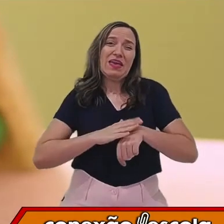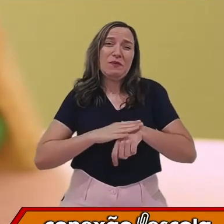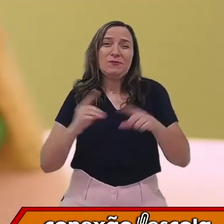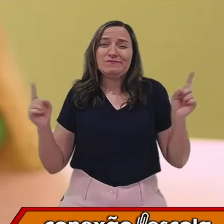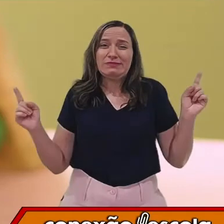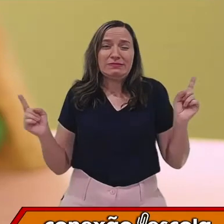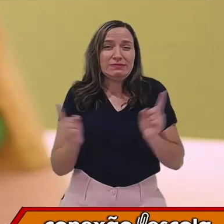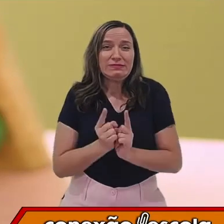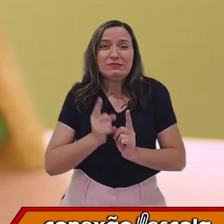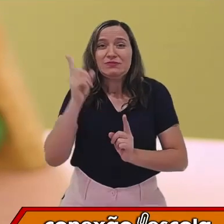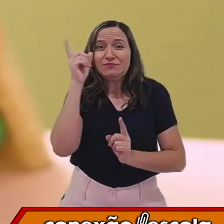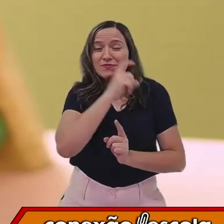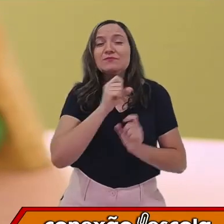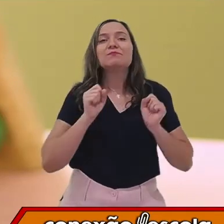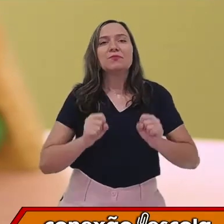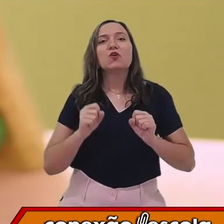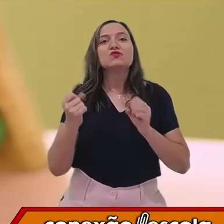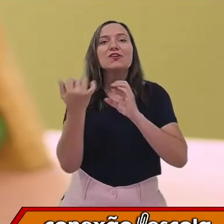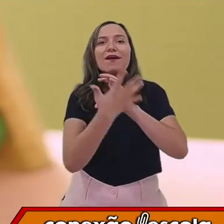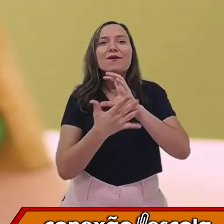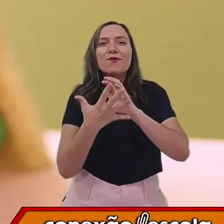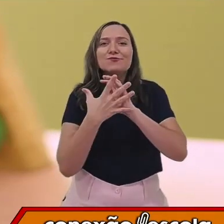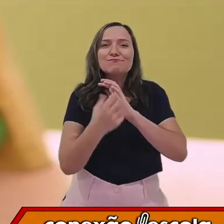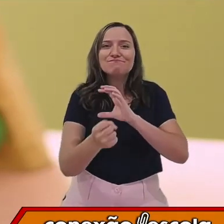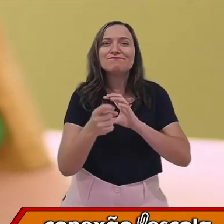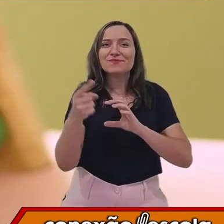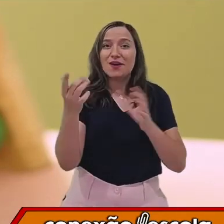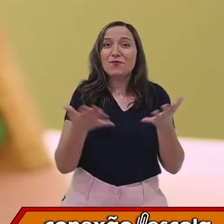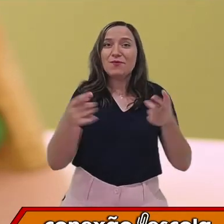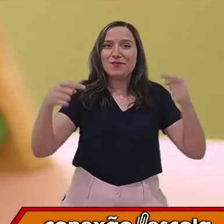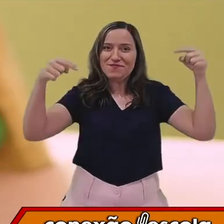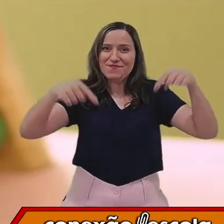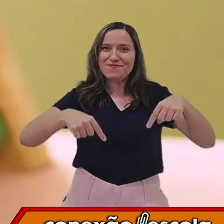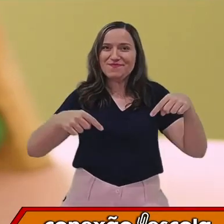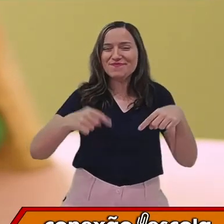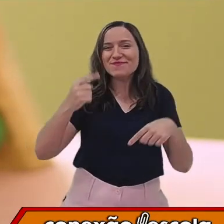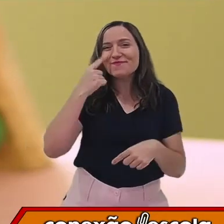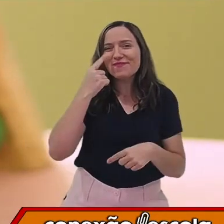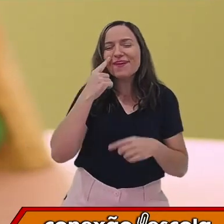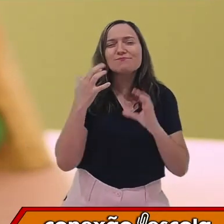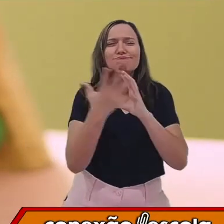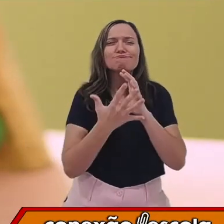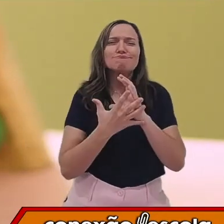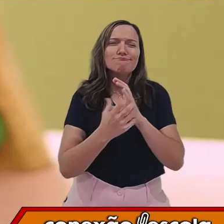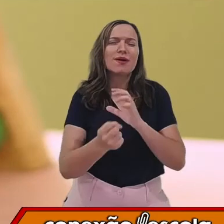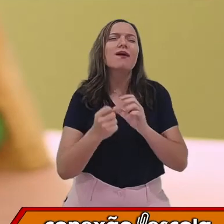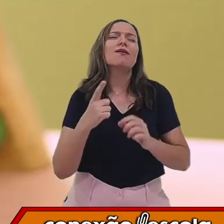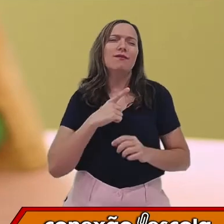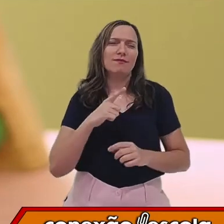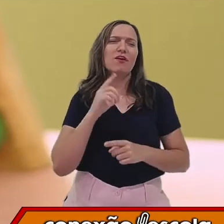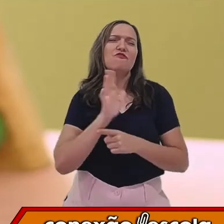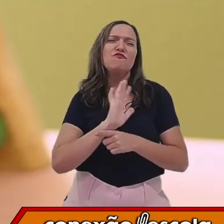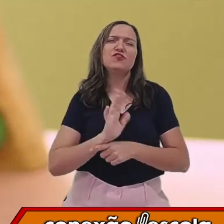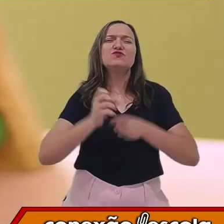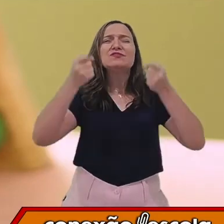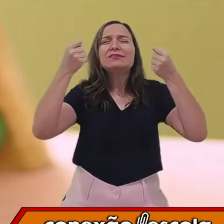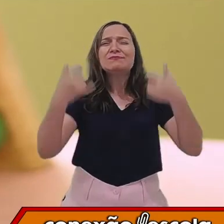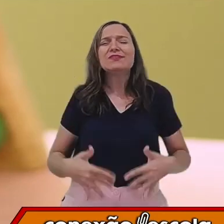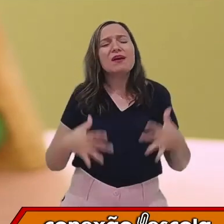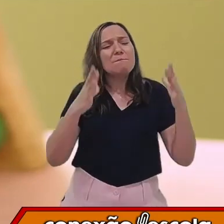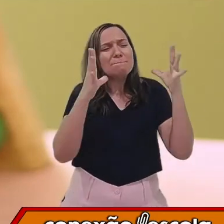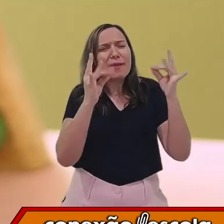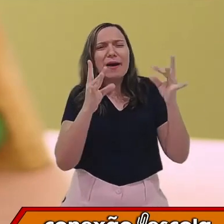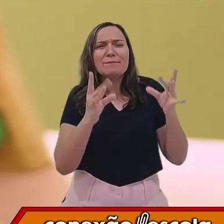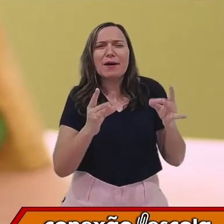quero que vocês acessem Esse QR Code que está aparecendo aqui agora embaixo da telinha de vocês para vocês terem acesso a demonstração algébrica